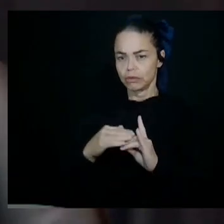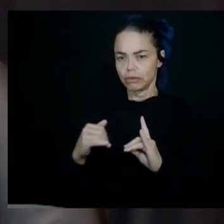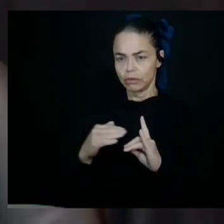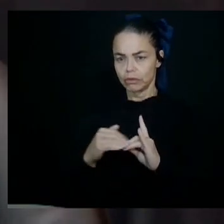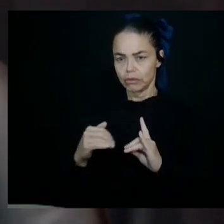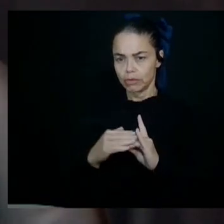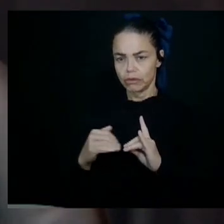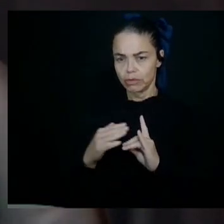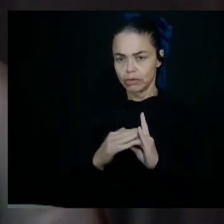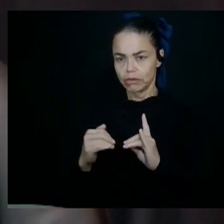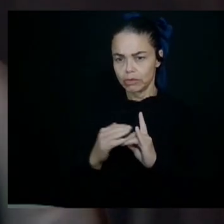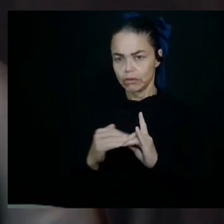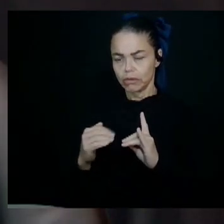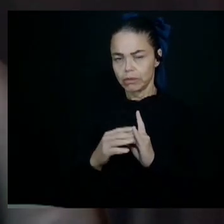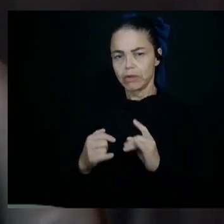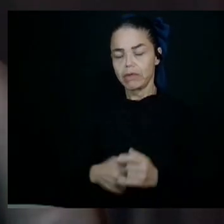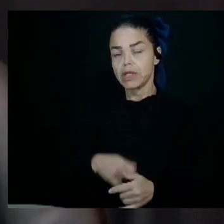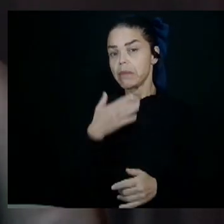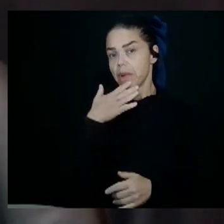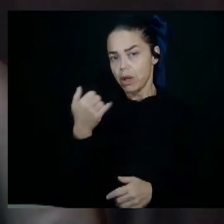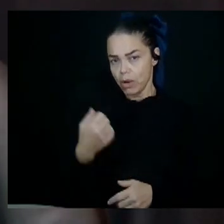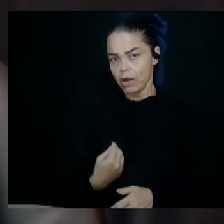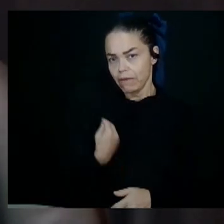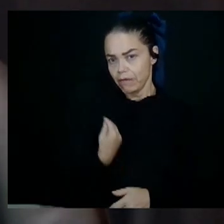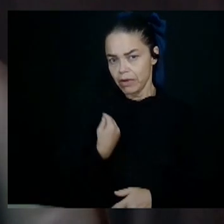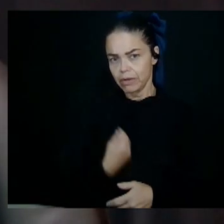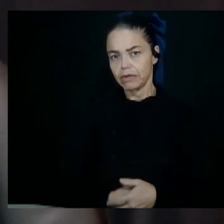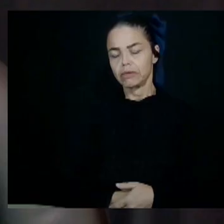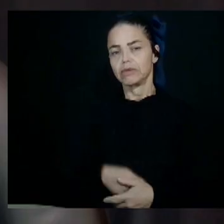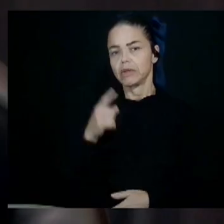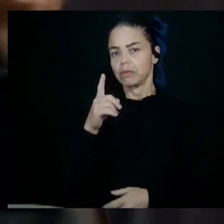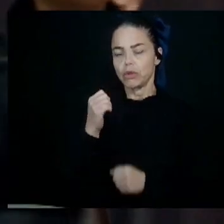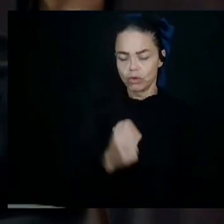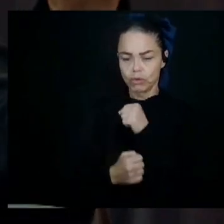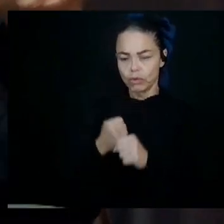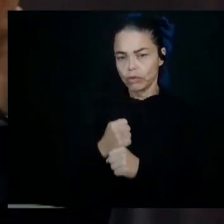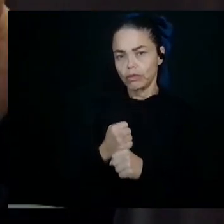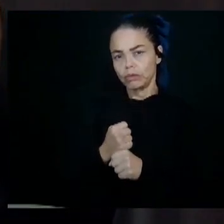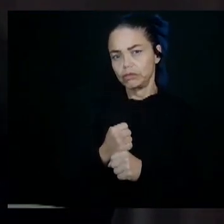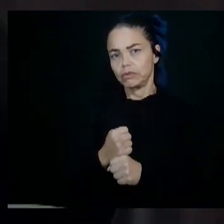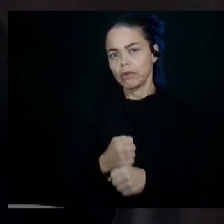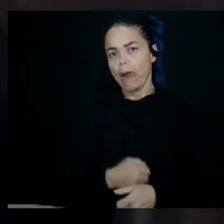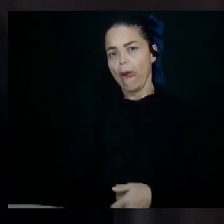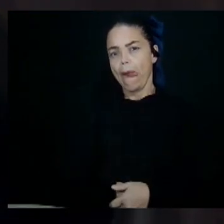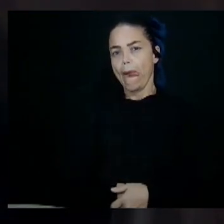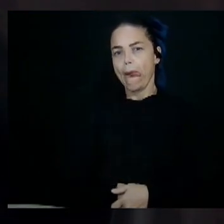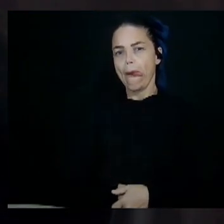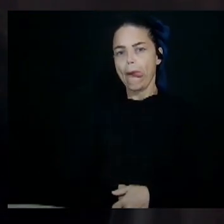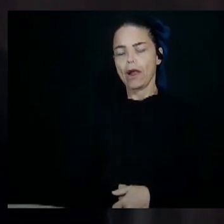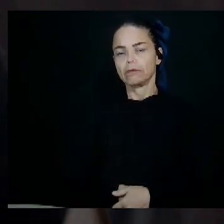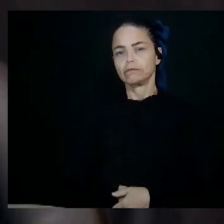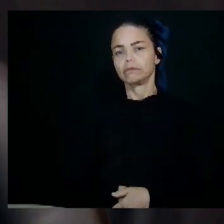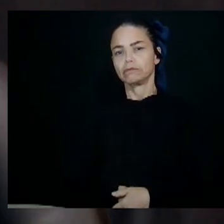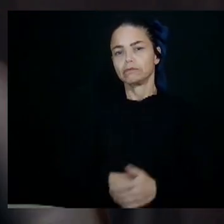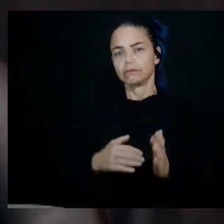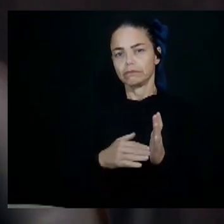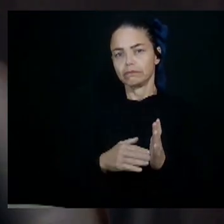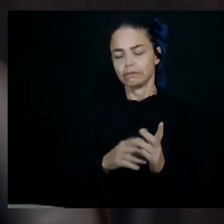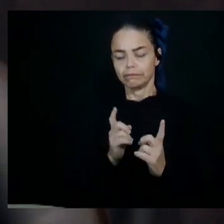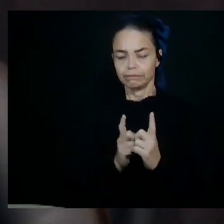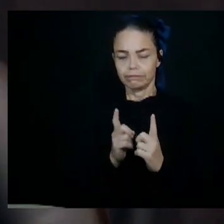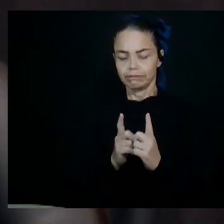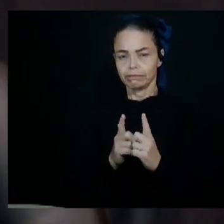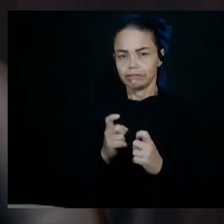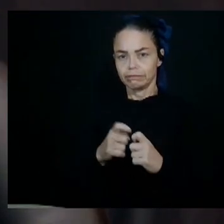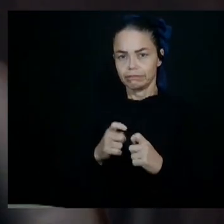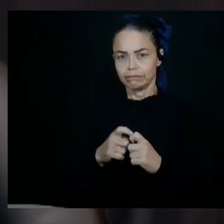sendo um estudo de caso pessoal. Depois de um ano, eu vou falar para você, chegou na última consulta de um